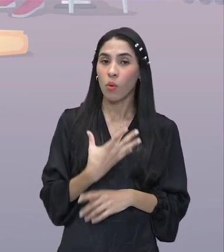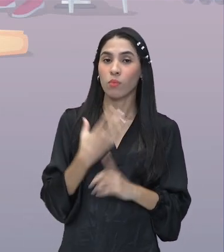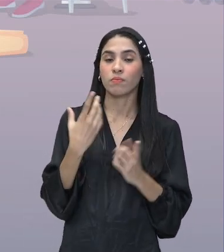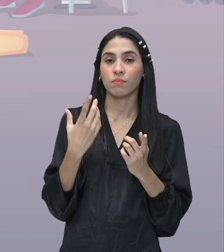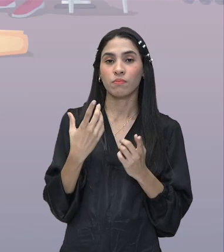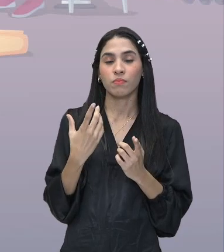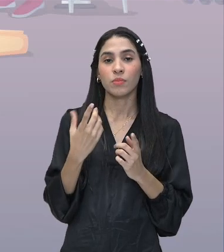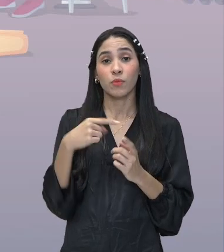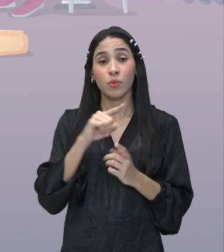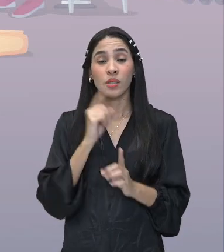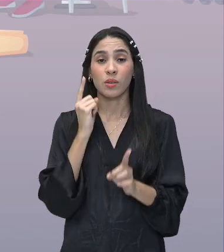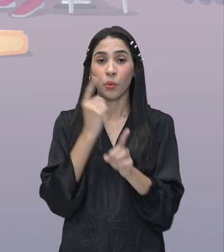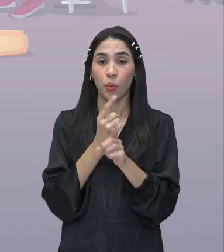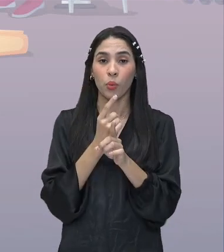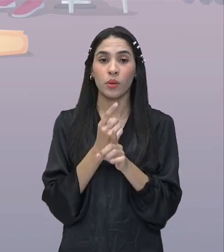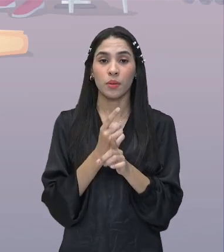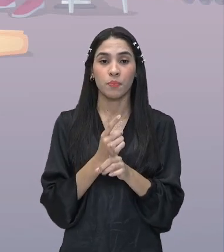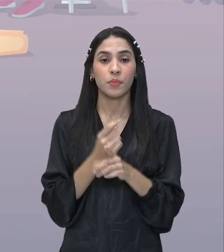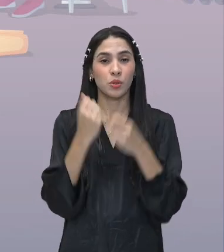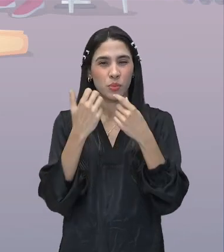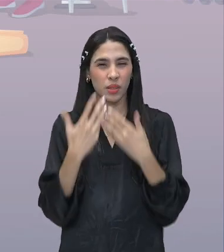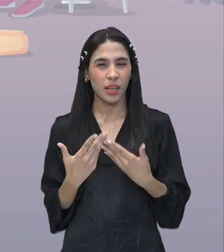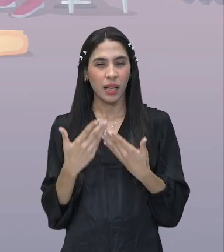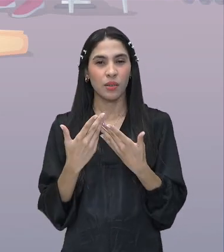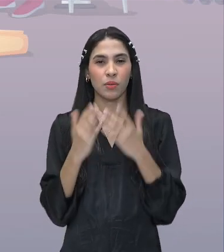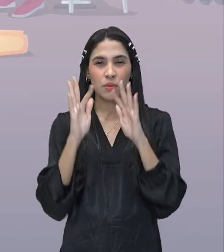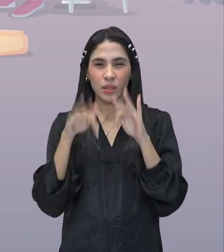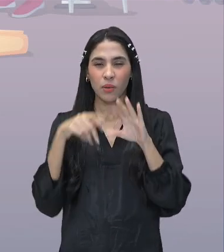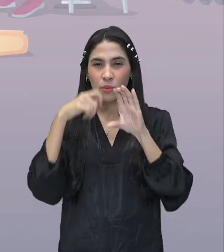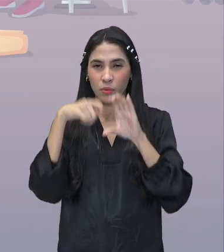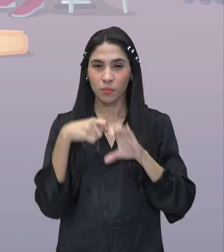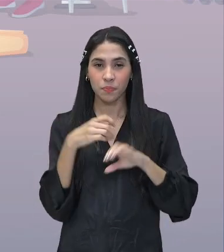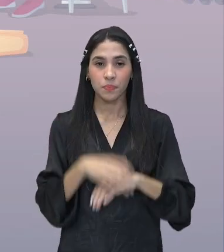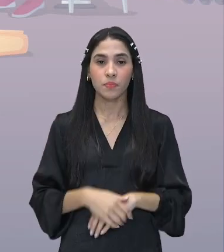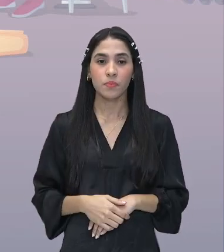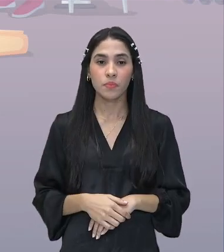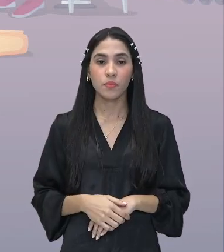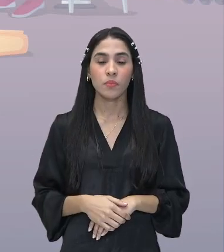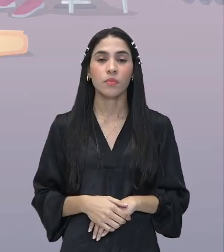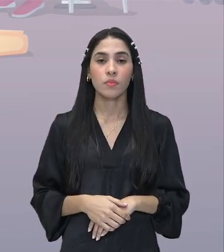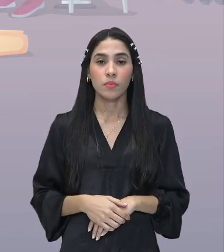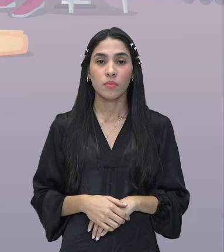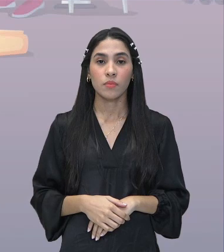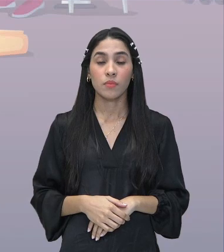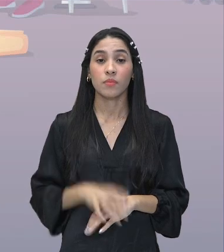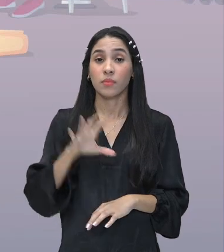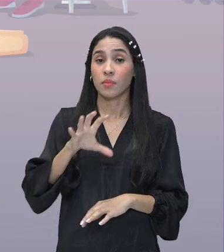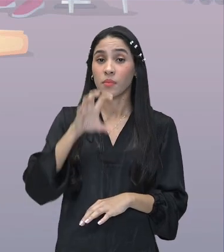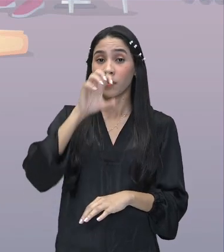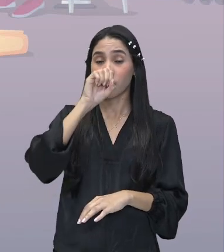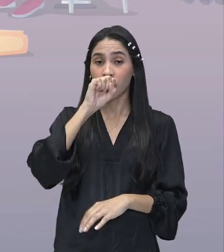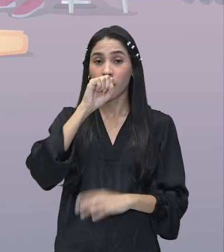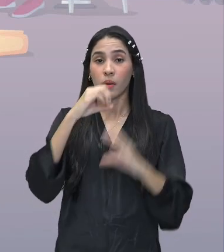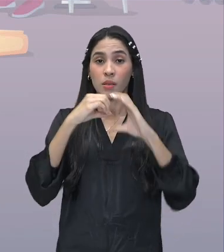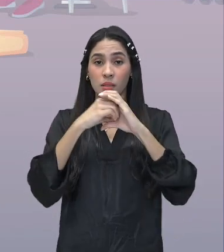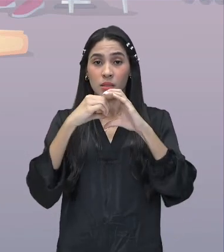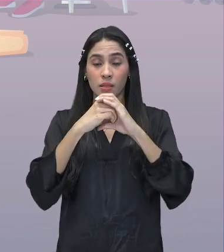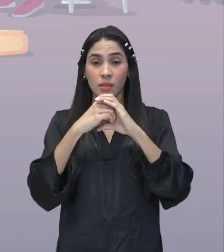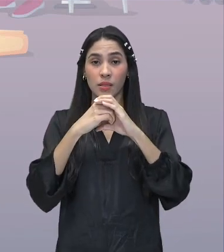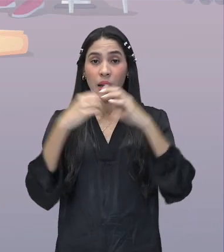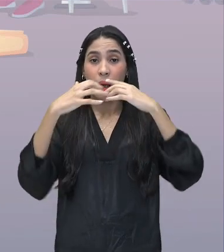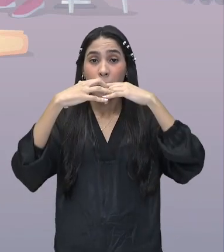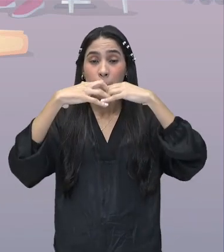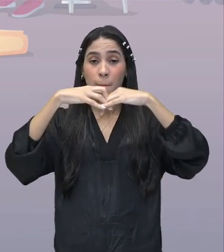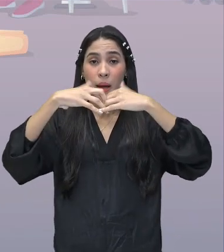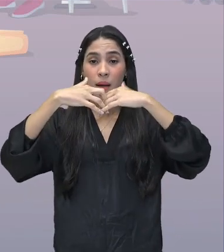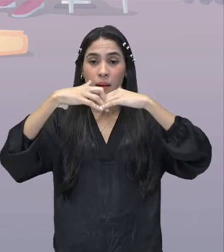encontramos, justamente, que foi falado ali para o finalzinho do vídeo, é o aumento da oxigenação do nosso cérebro,